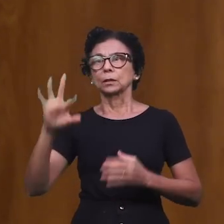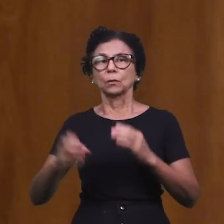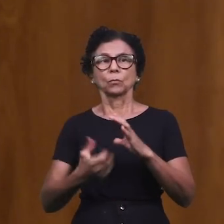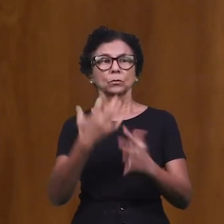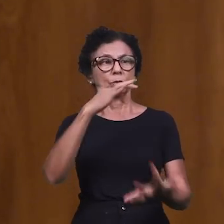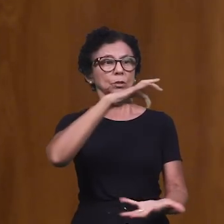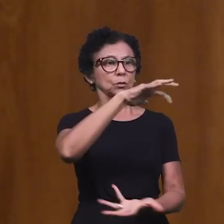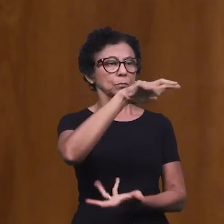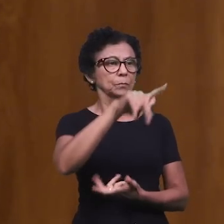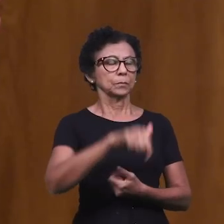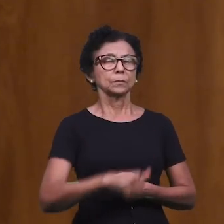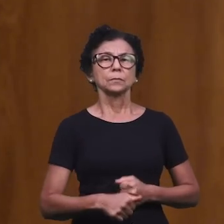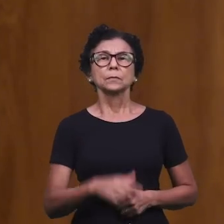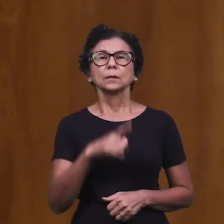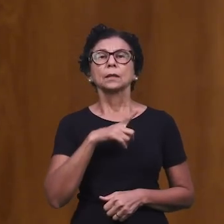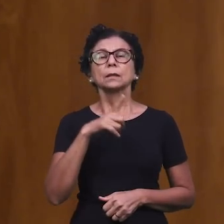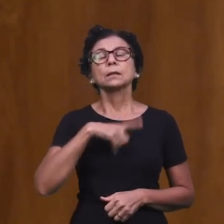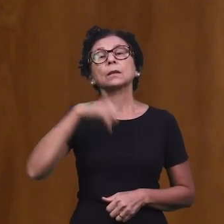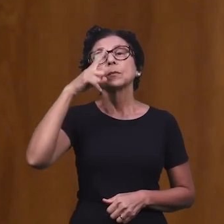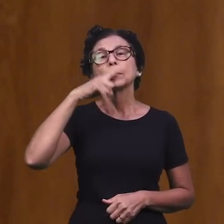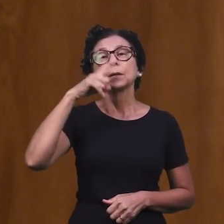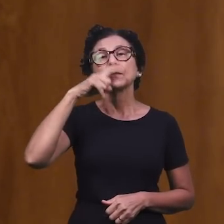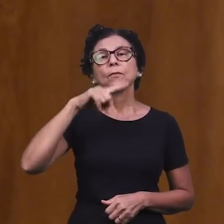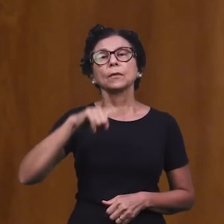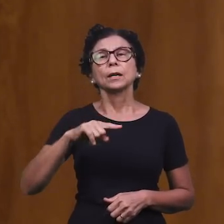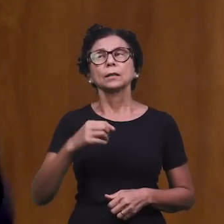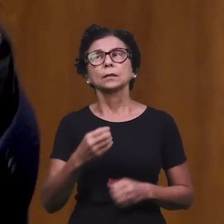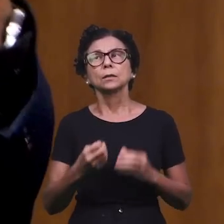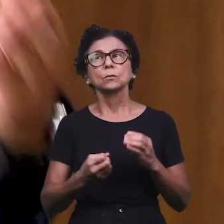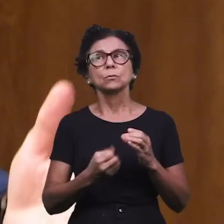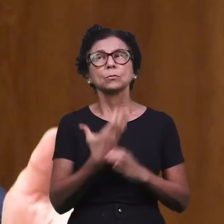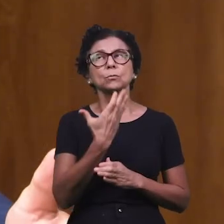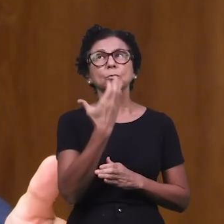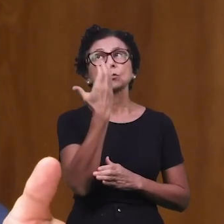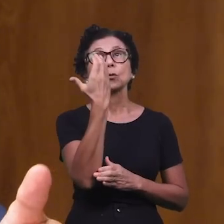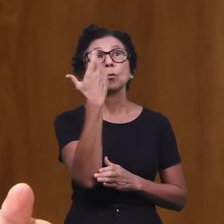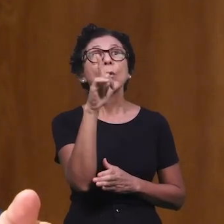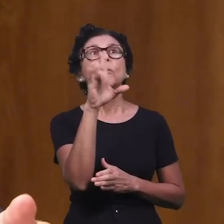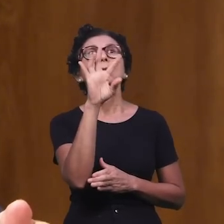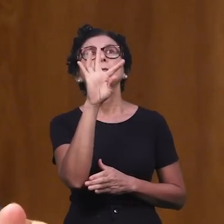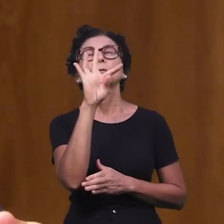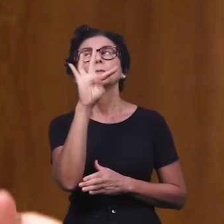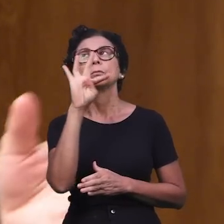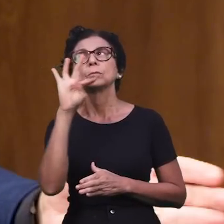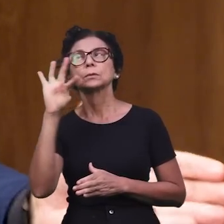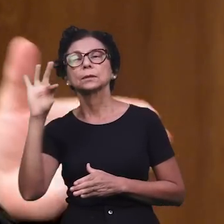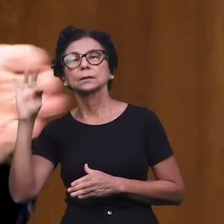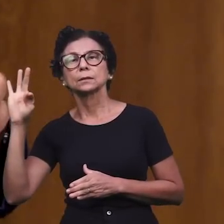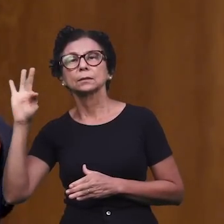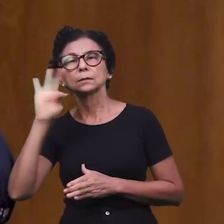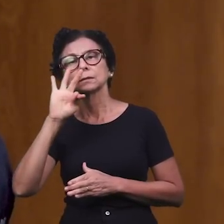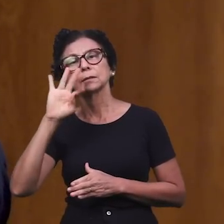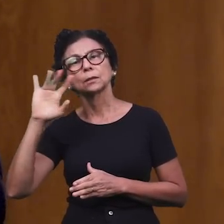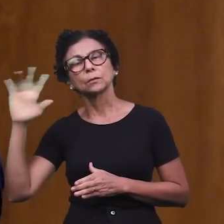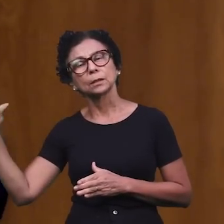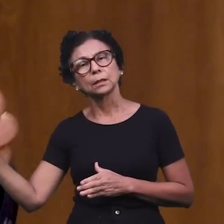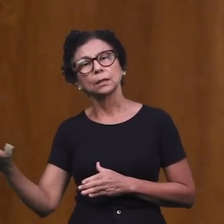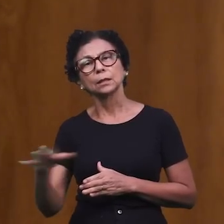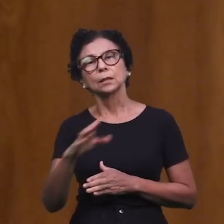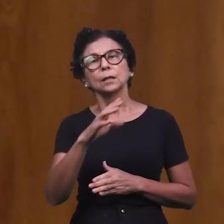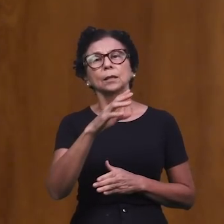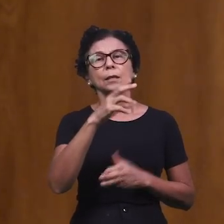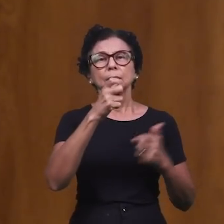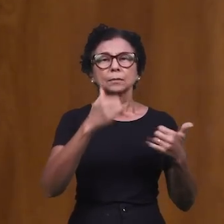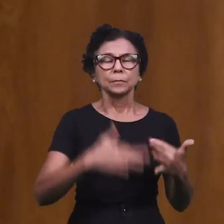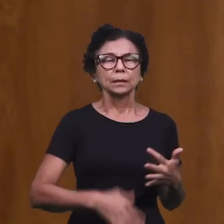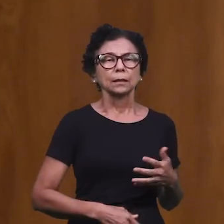universo, essas teorias elas têm alguma falha e surge outra teoria para tentar explicar